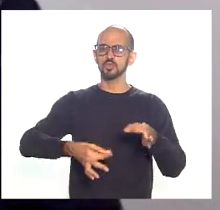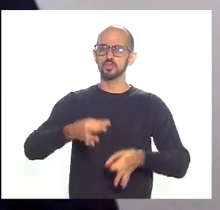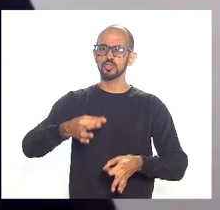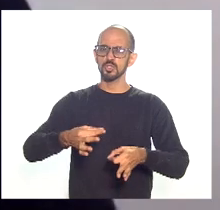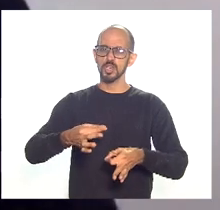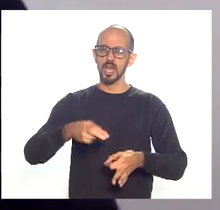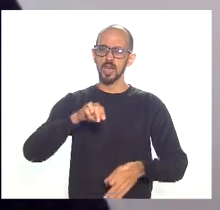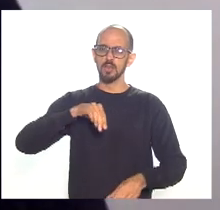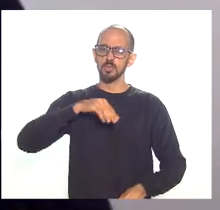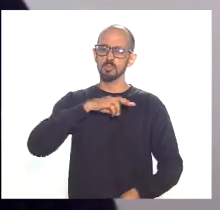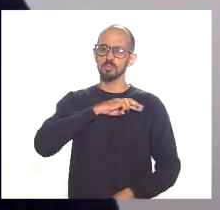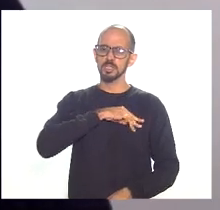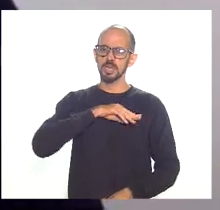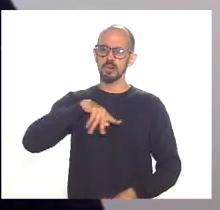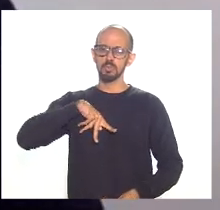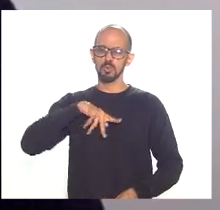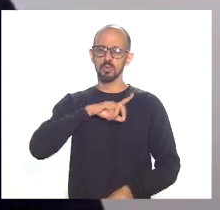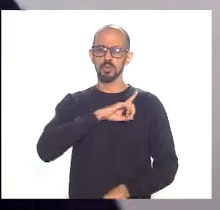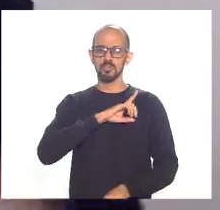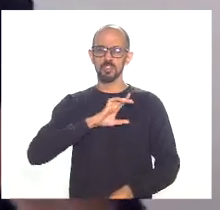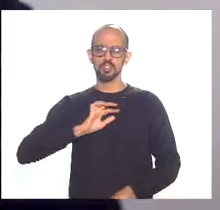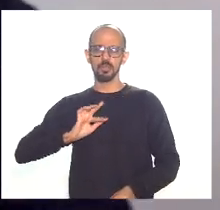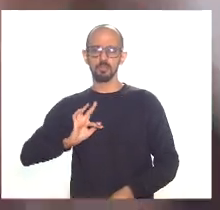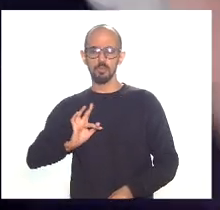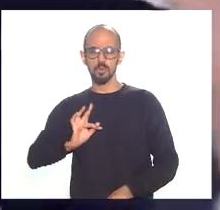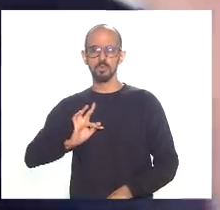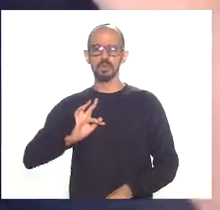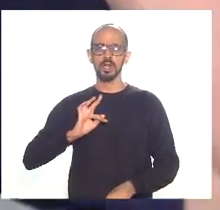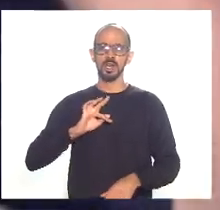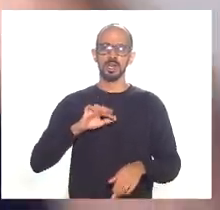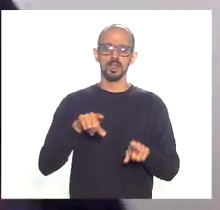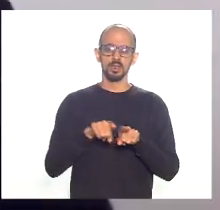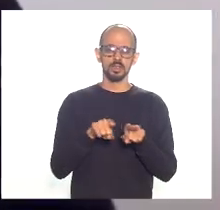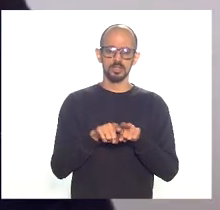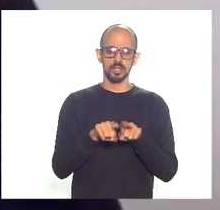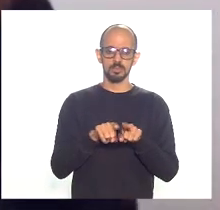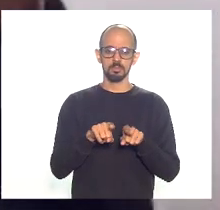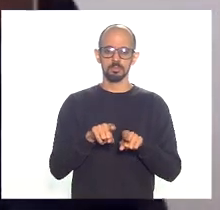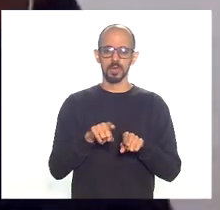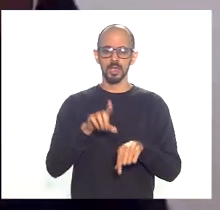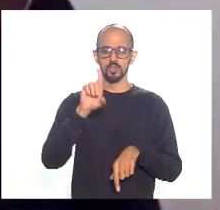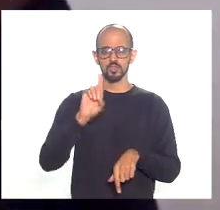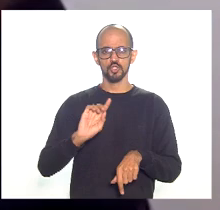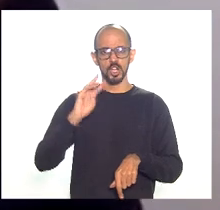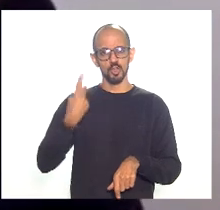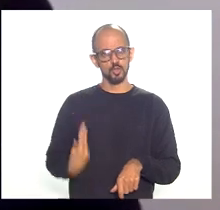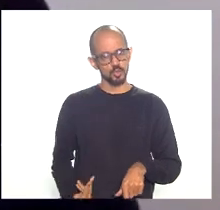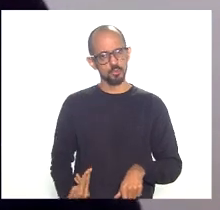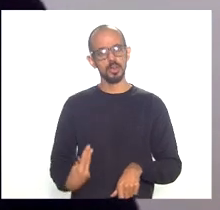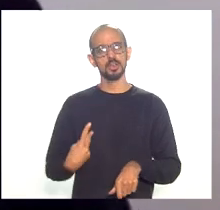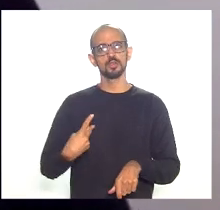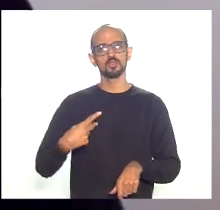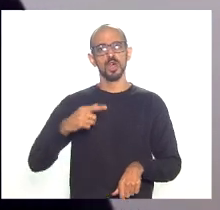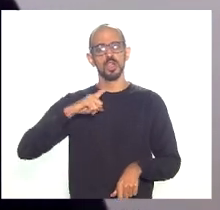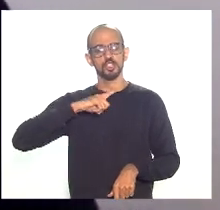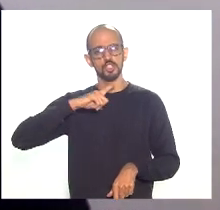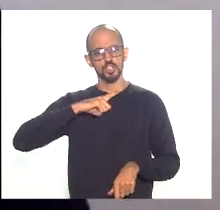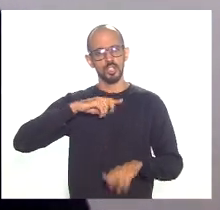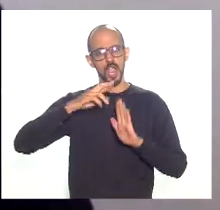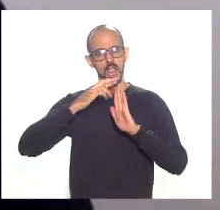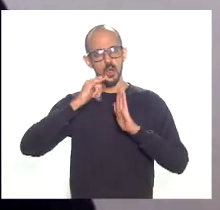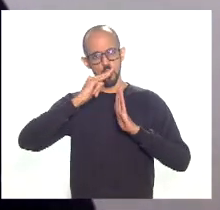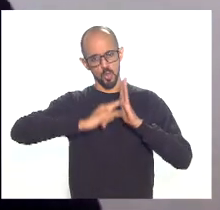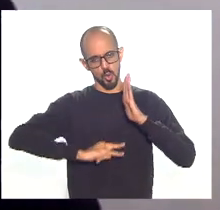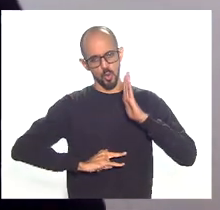MP, também a nossa comissão aqui de Criança e Adolescente e a nossa Comissão de Direitos Humanos. A gente tem um relatório nesse comitê